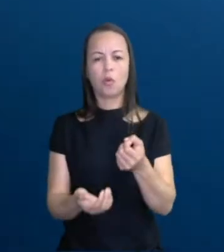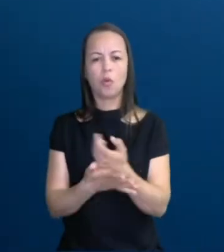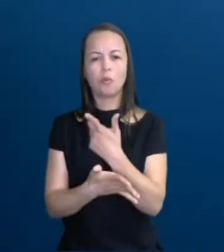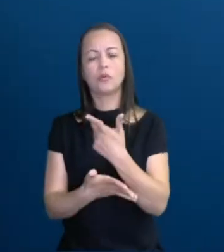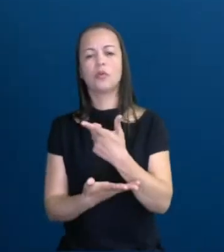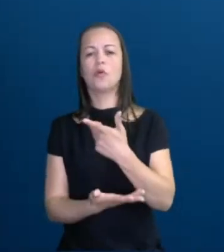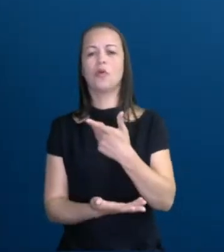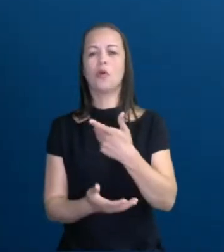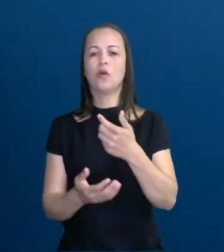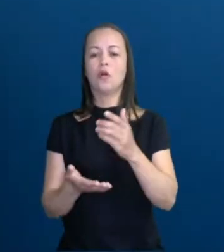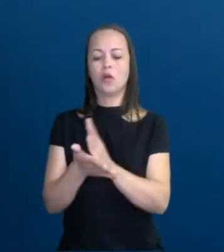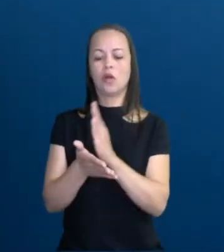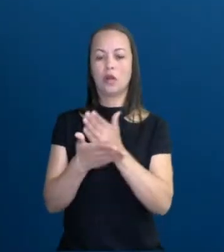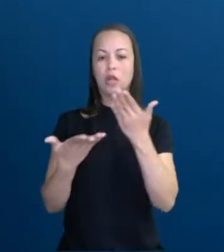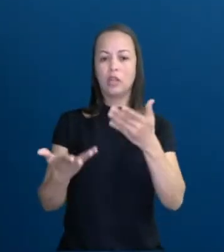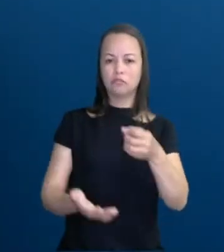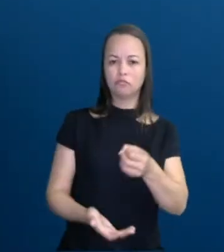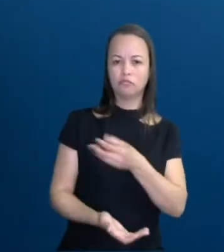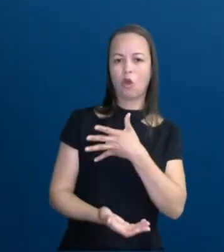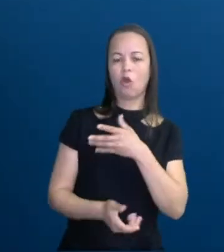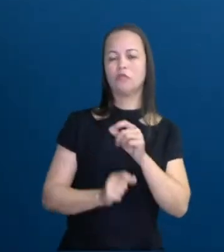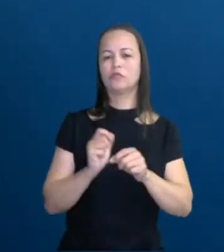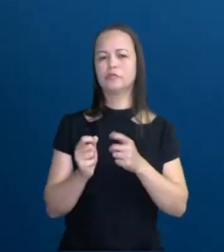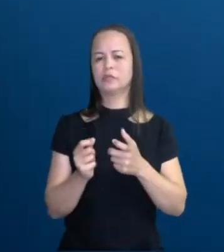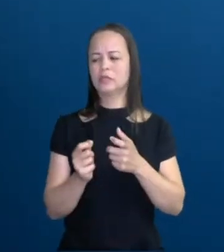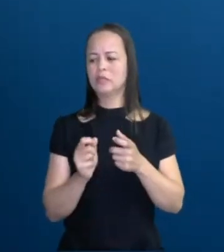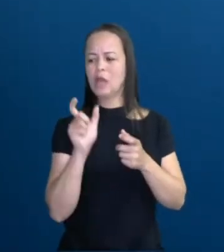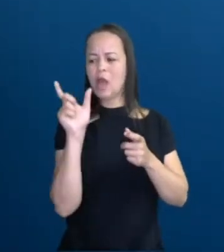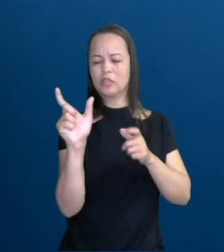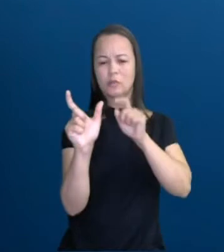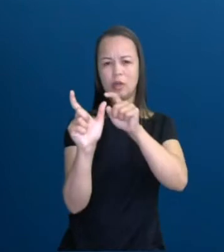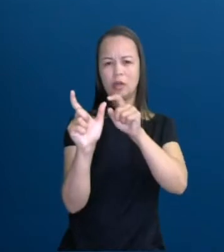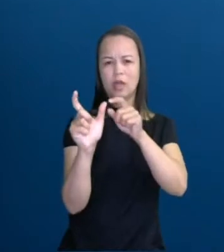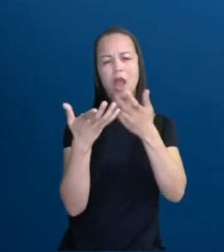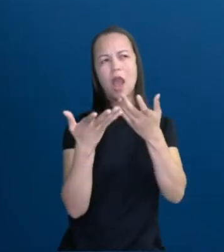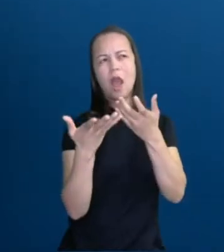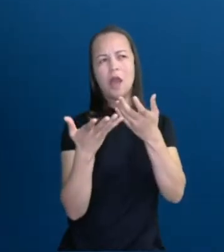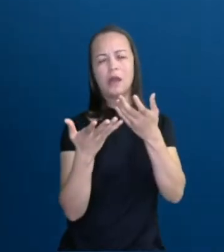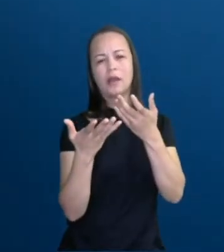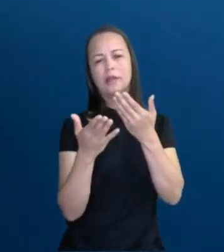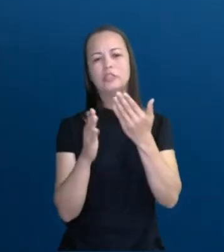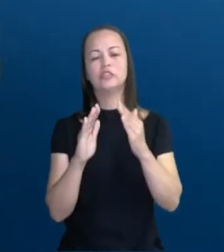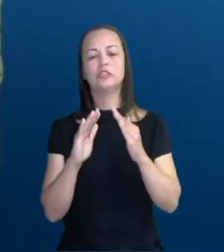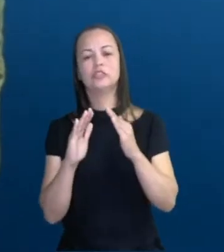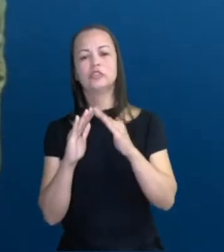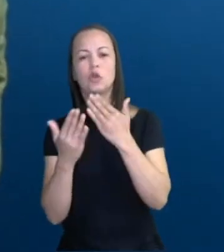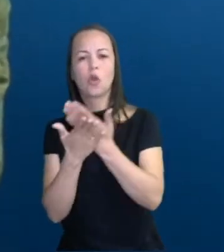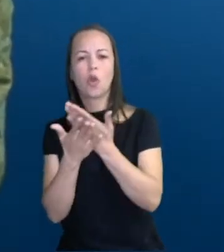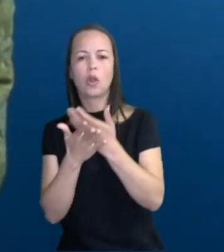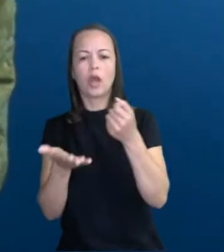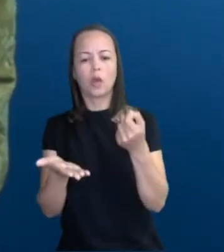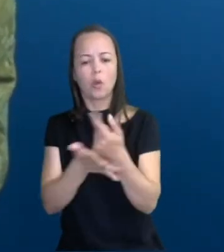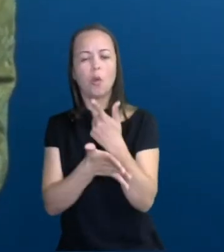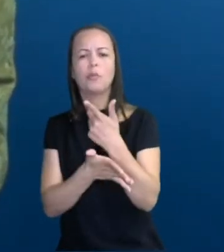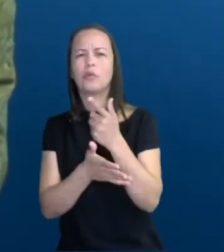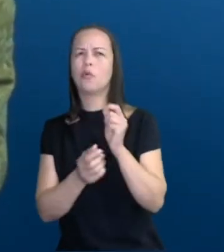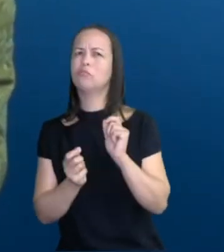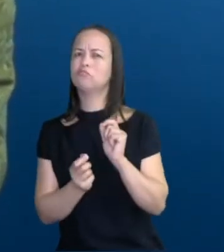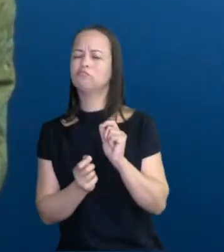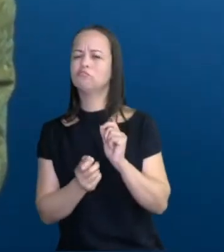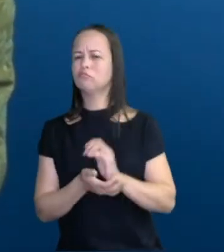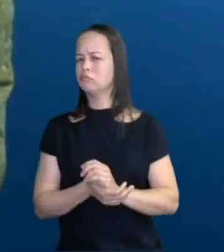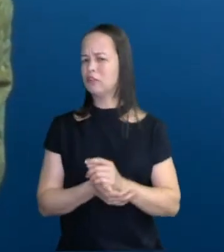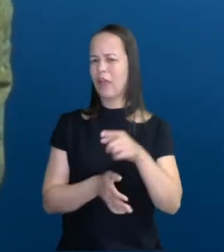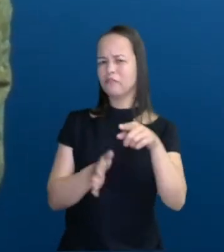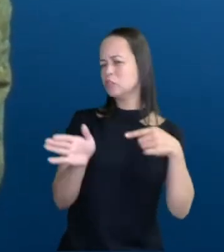eu retirar essa parte aqui, ó, no finalzinho, a escola comprou. Quando você escuta essa frase, você vai logo perguntar,